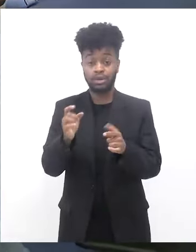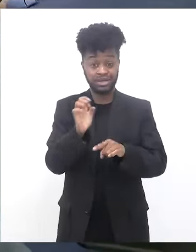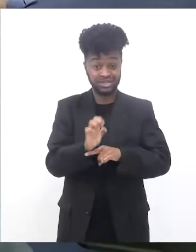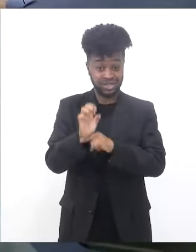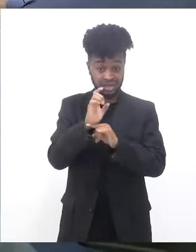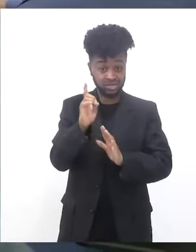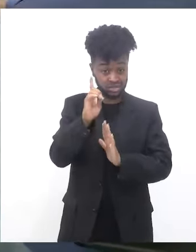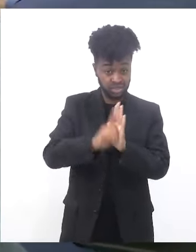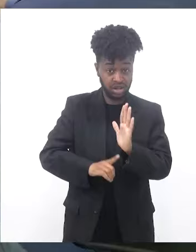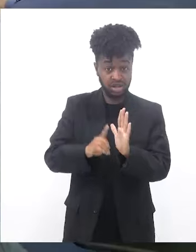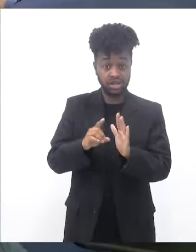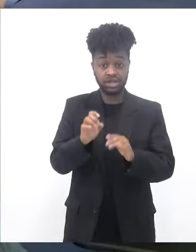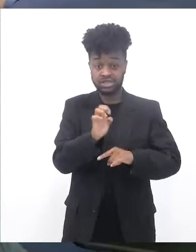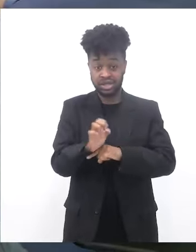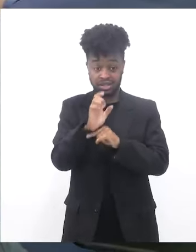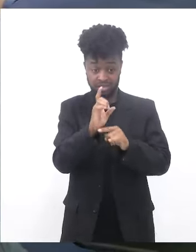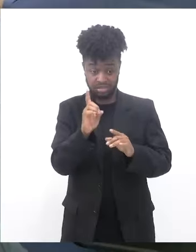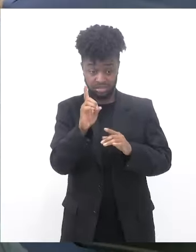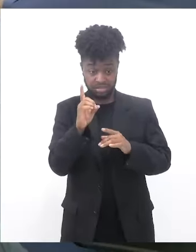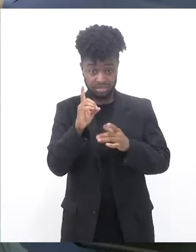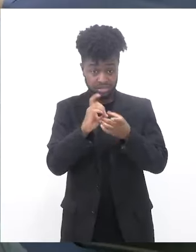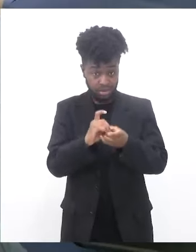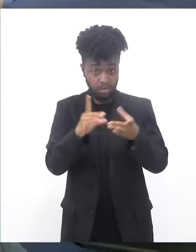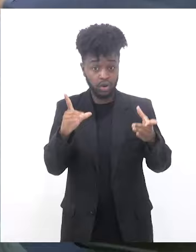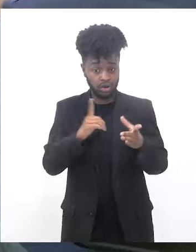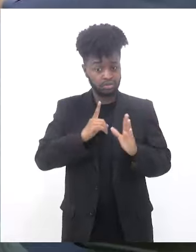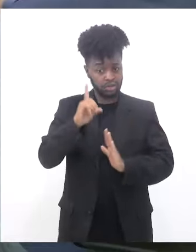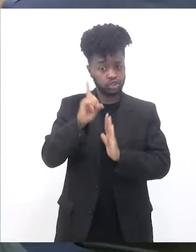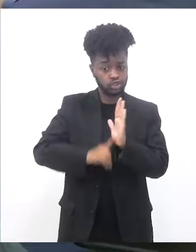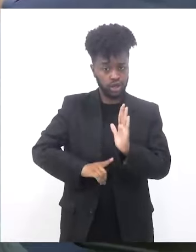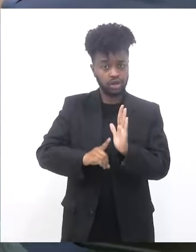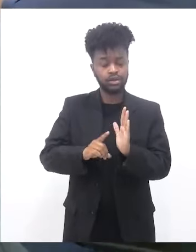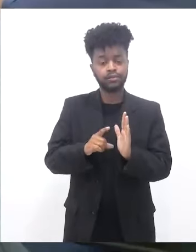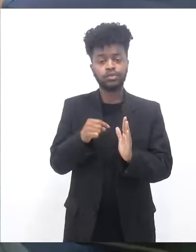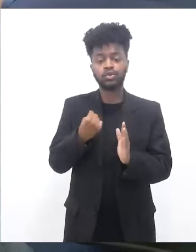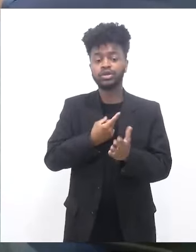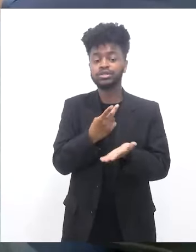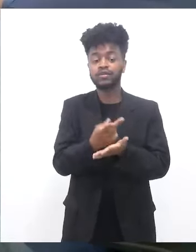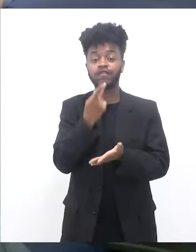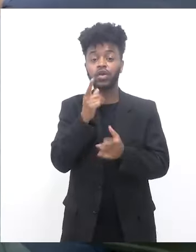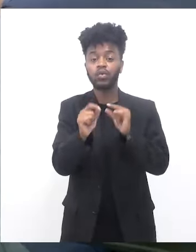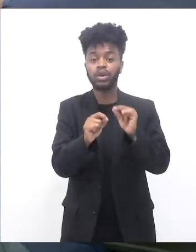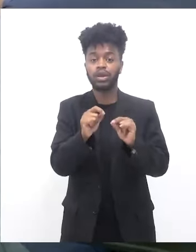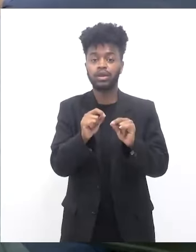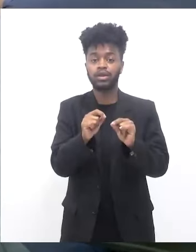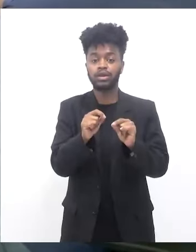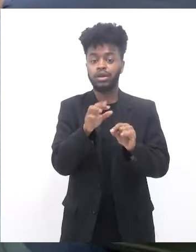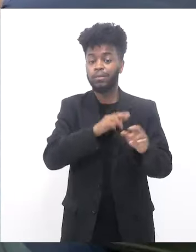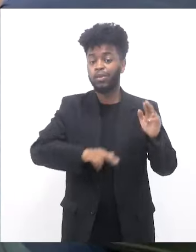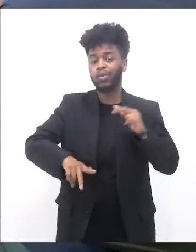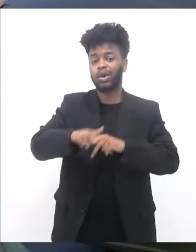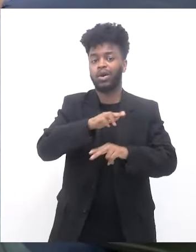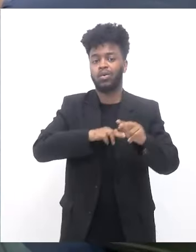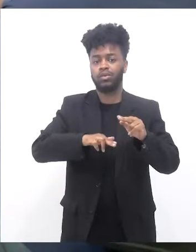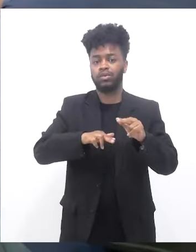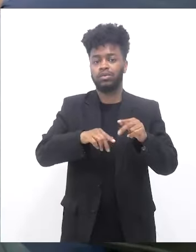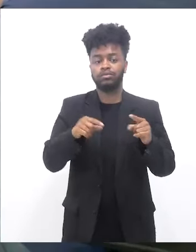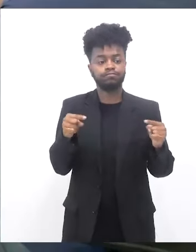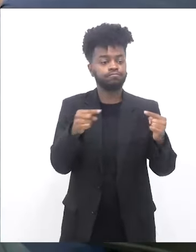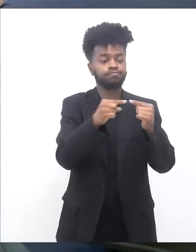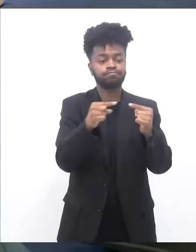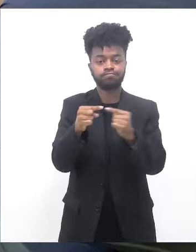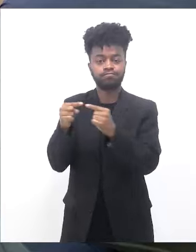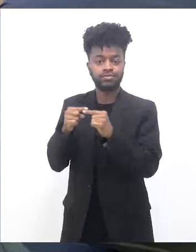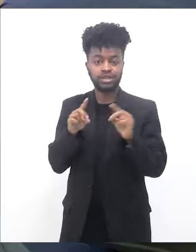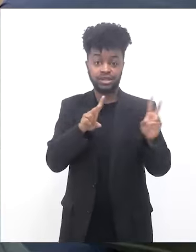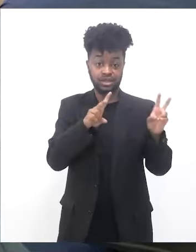Estado de Direito, o Estado democrático de direito, que a gente tanto invoca, diariamente tem alguém que fala, ele é plural. Ele é em todas